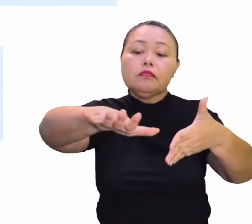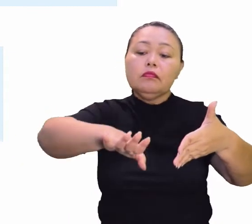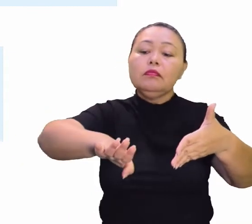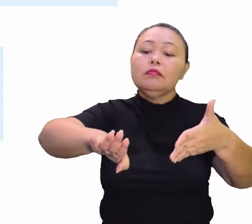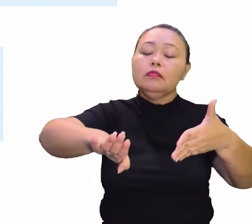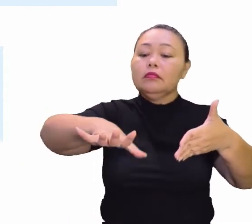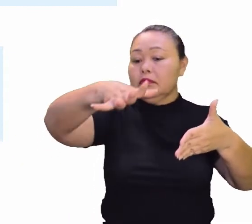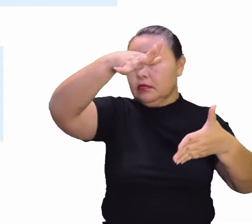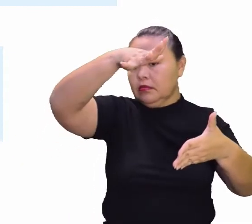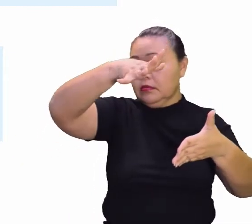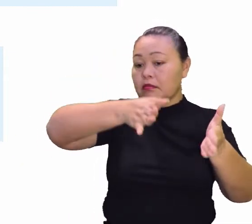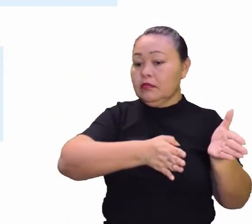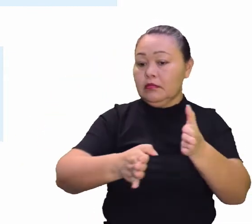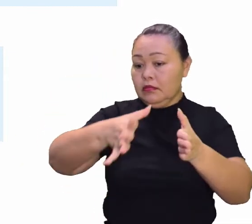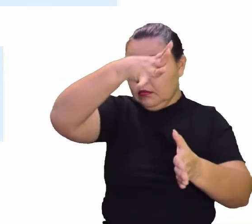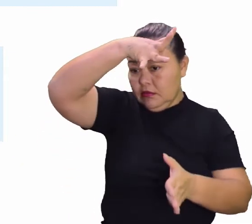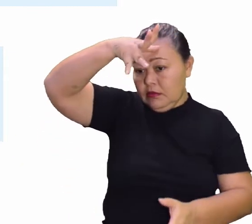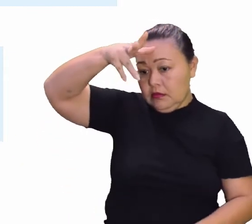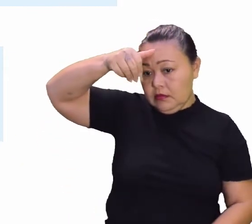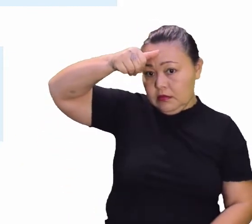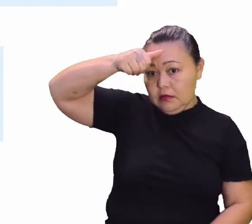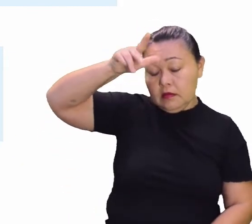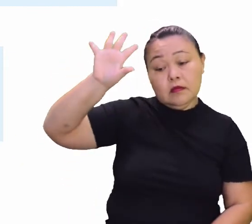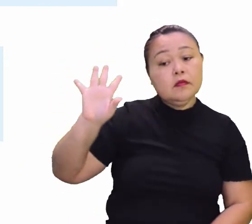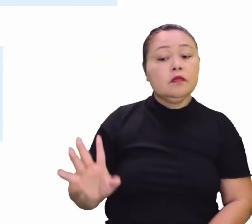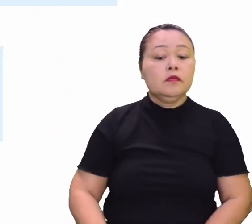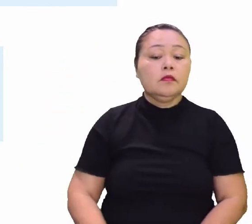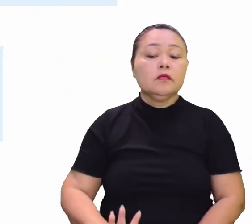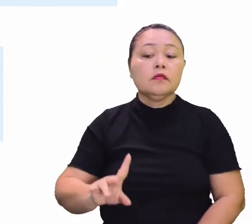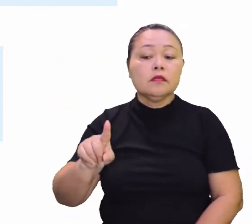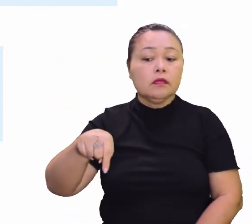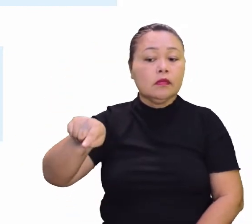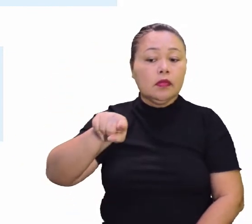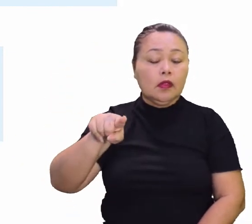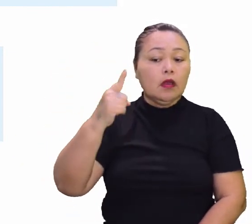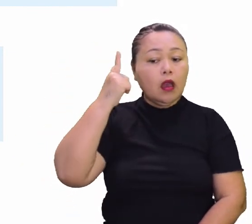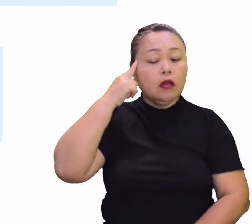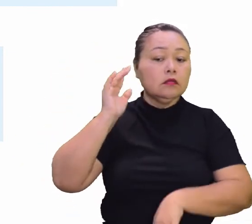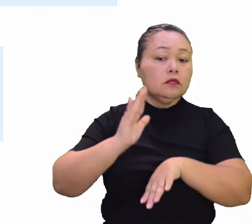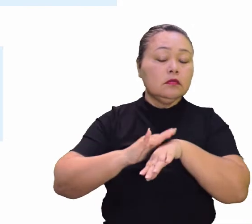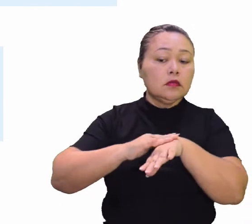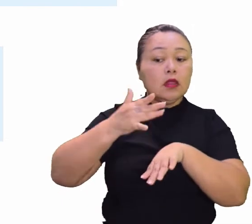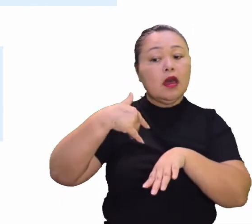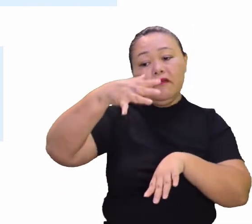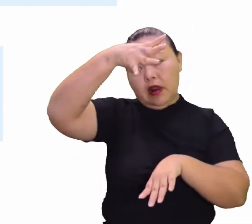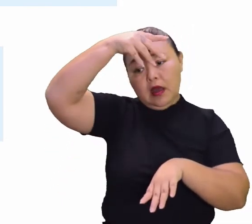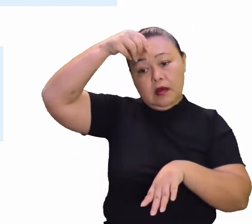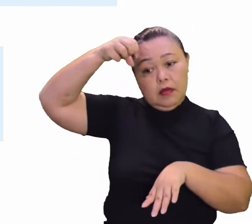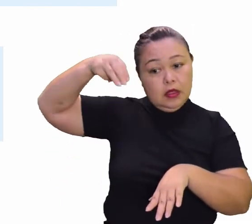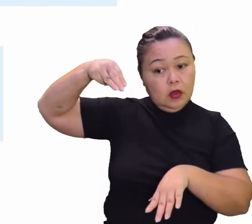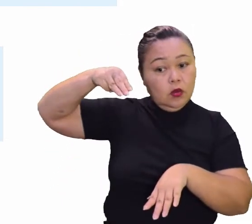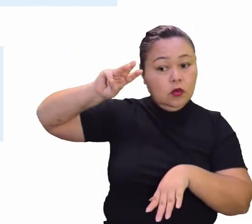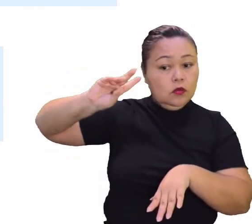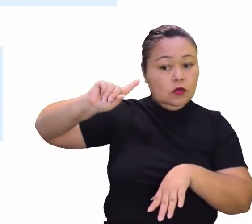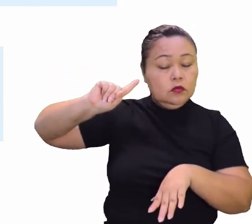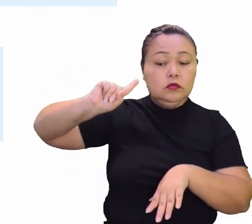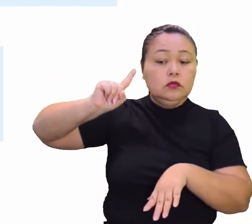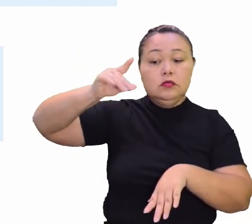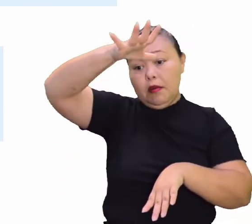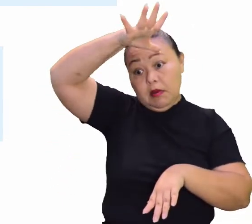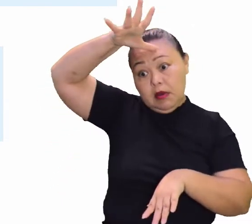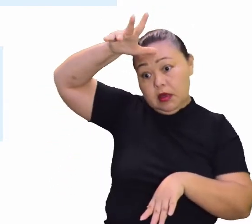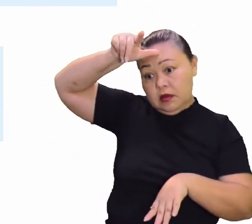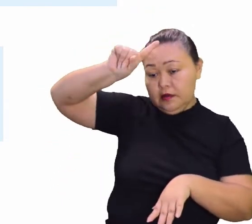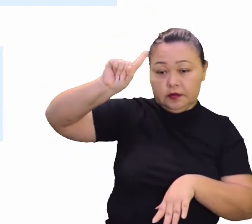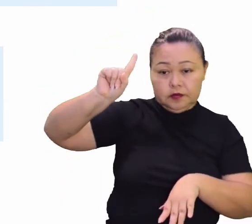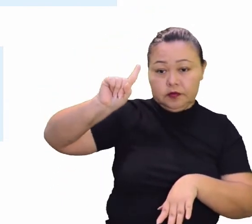Rio Amazonas. Exatamente. Tá bom? Muito bem. Só uma observação, para o aluno Com não certeza. pensar que a gente está falando lá de Manaus, né, indo lá para o